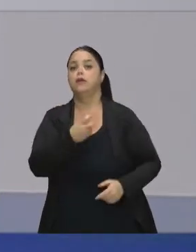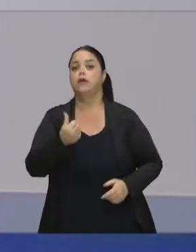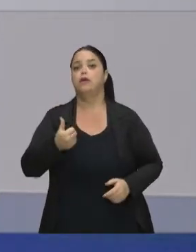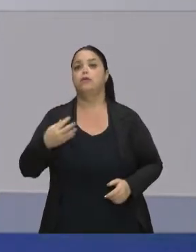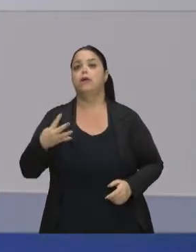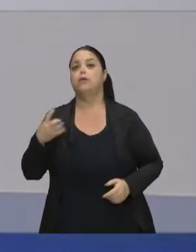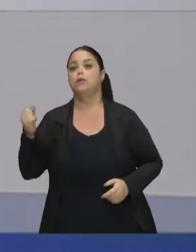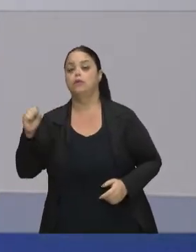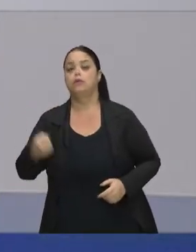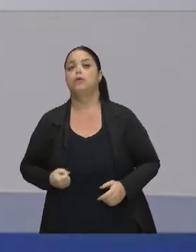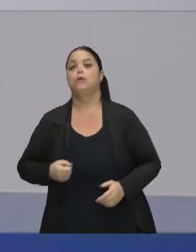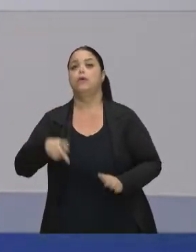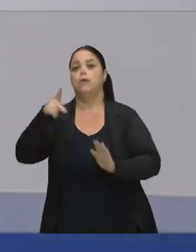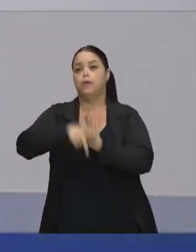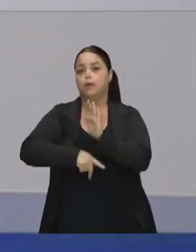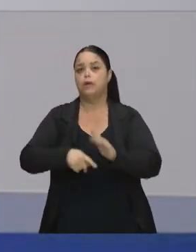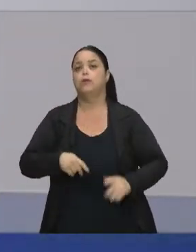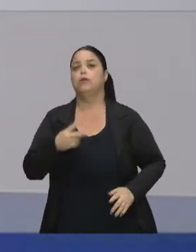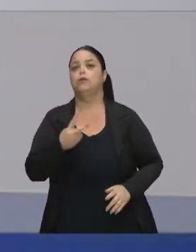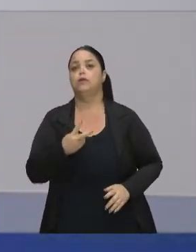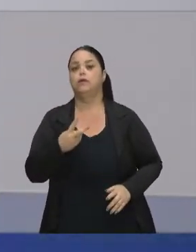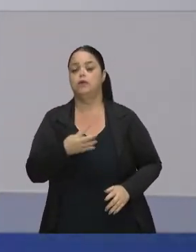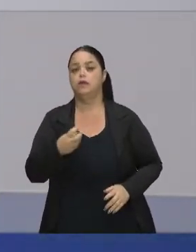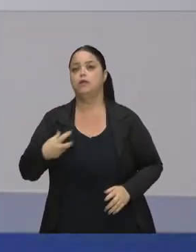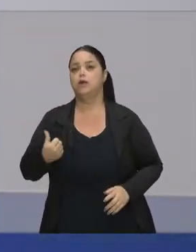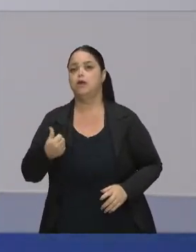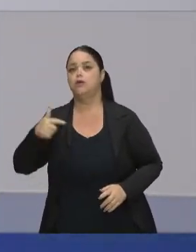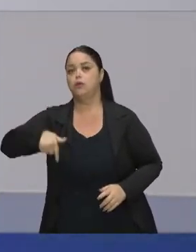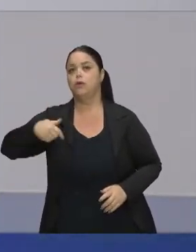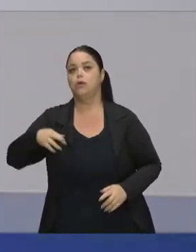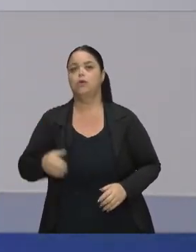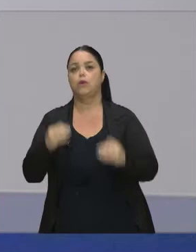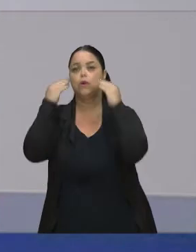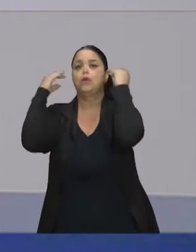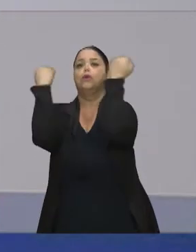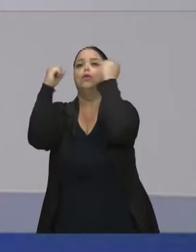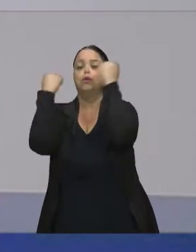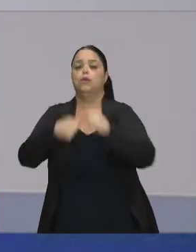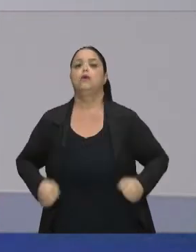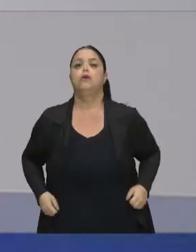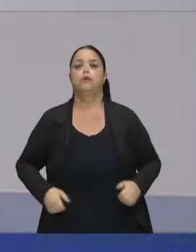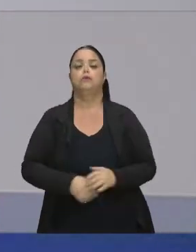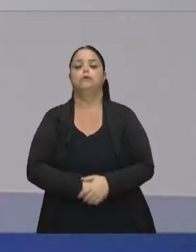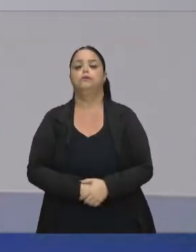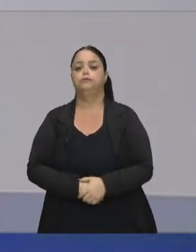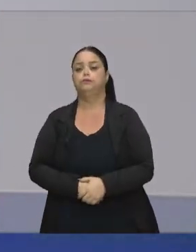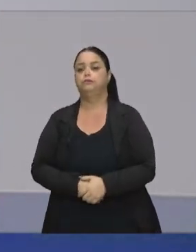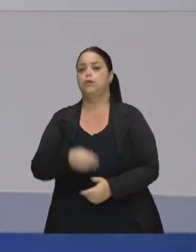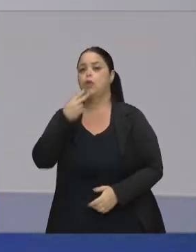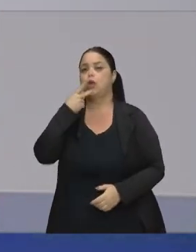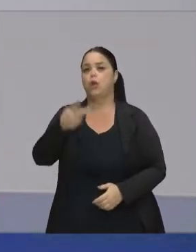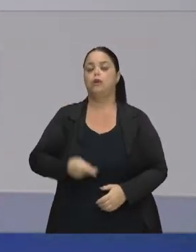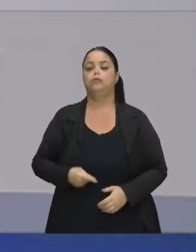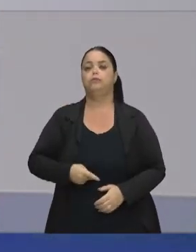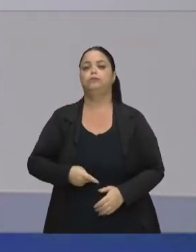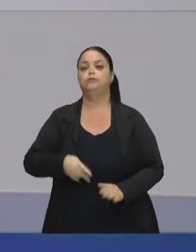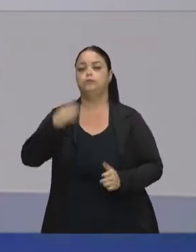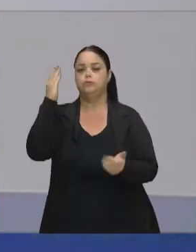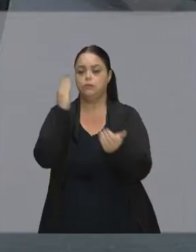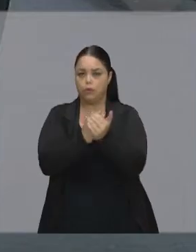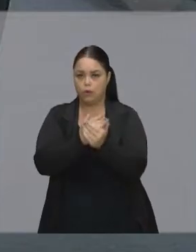6846-2020, projeto de lei 278-2020, autoria do vereador Marcão da Academia, escrito isso, para falar no processo.